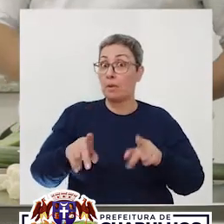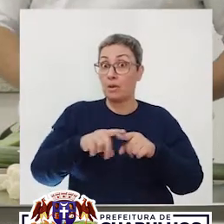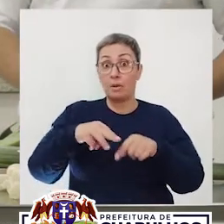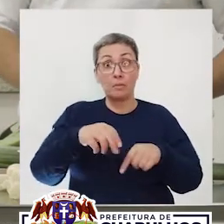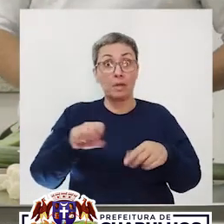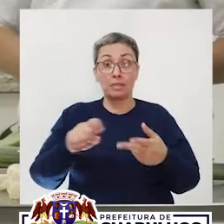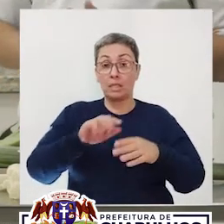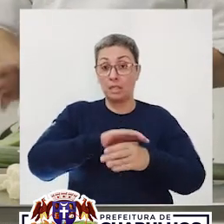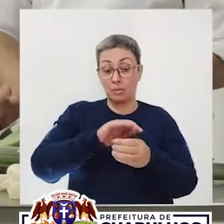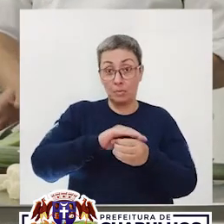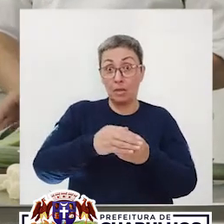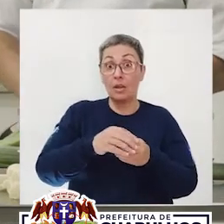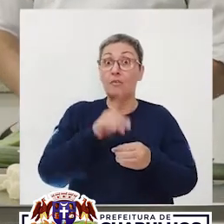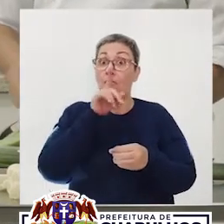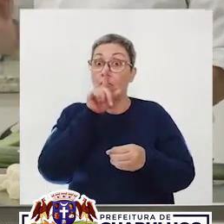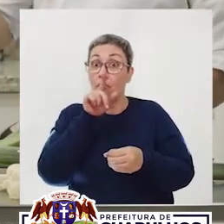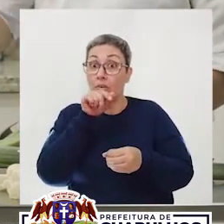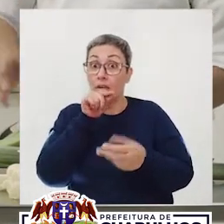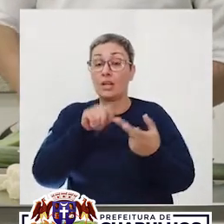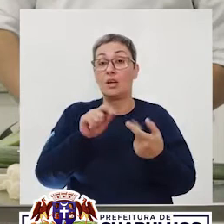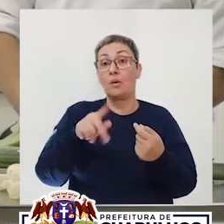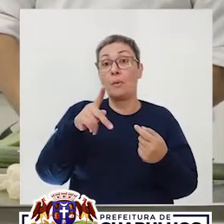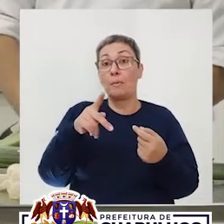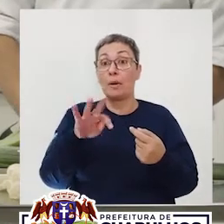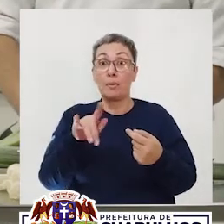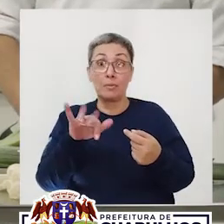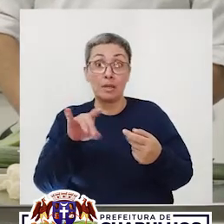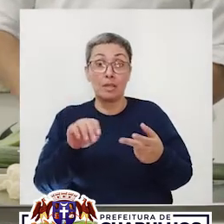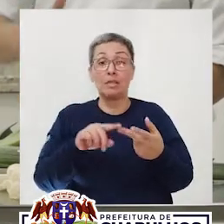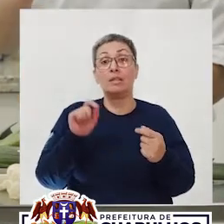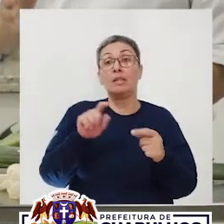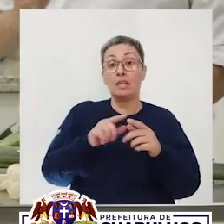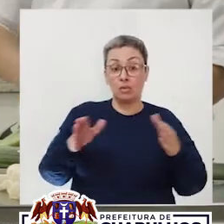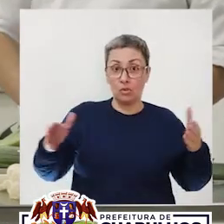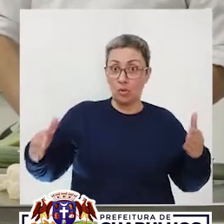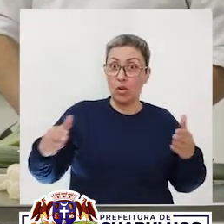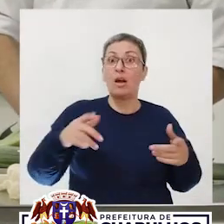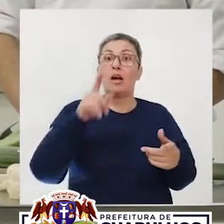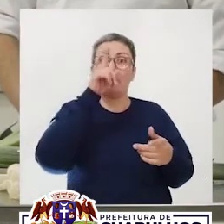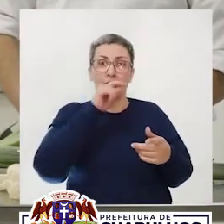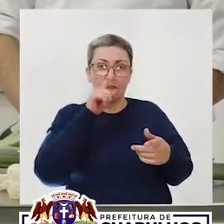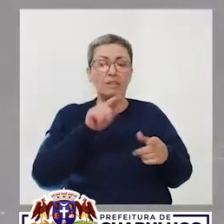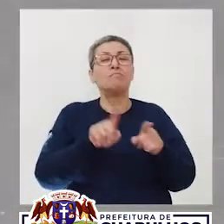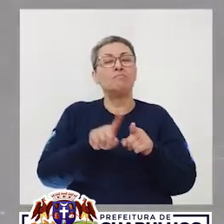para se fazer empada de frango, empada de palmito e também aquele empadão de frango que dá para vender bem